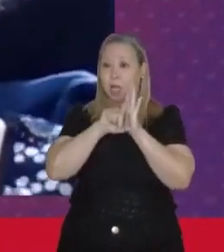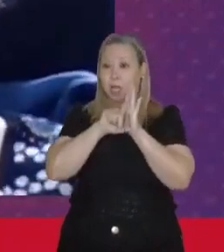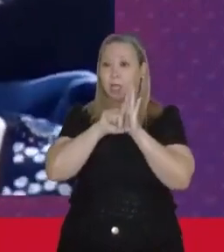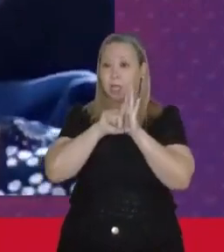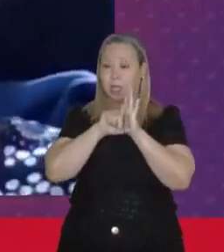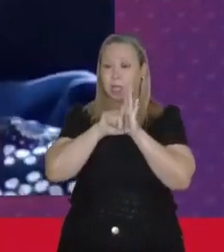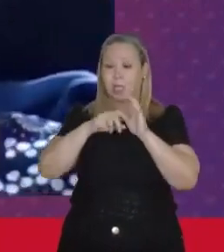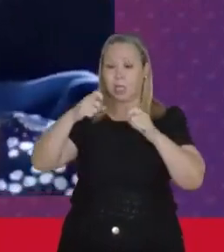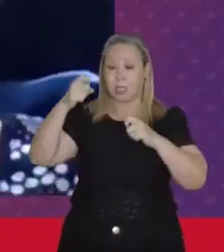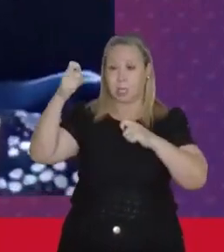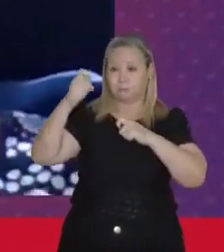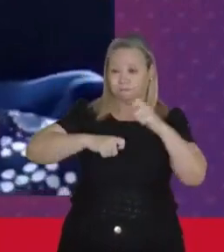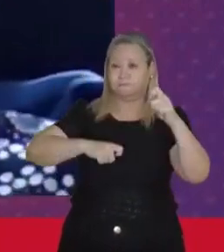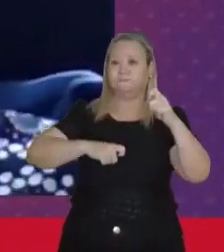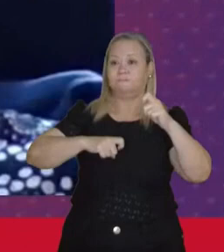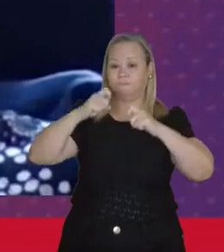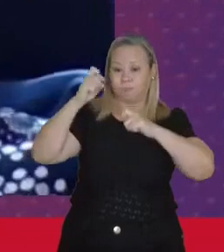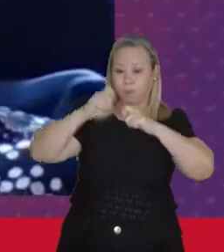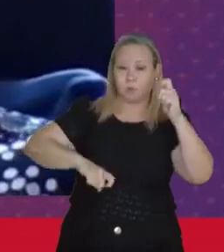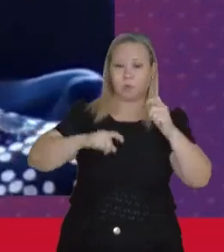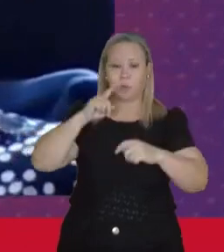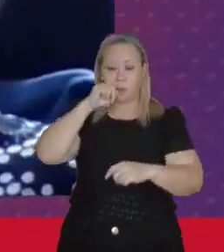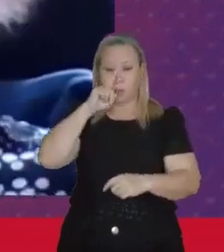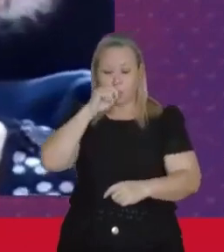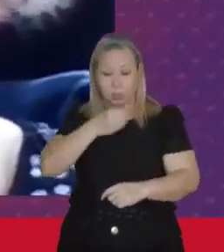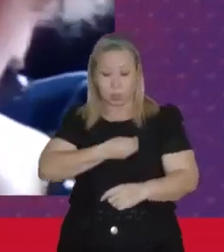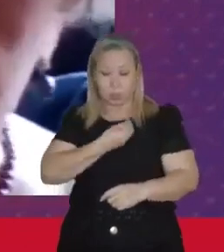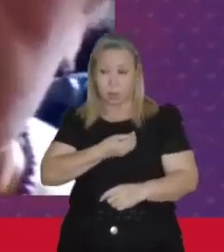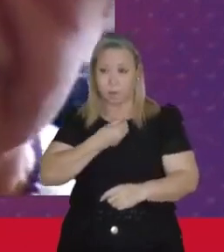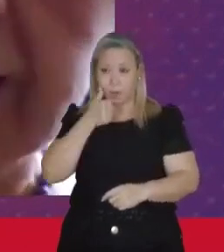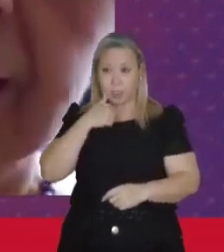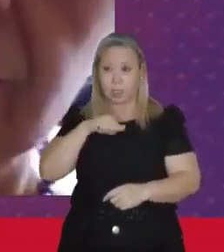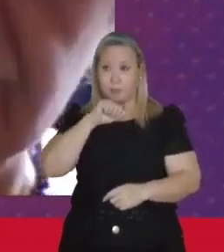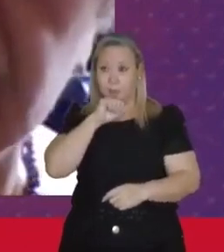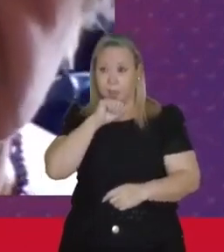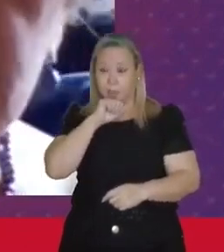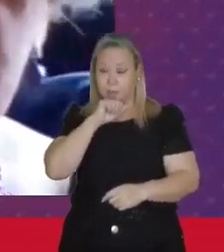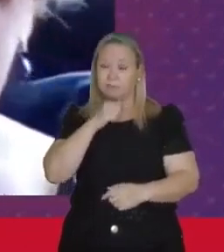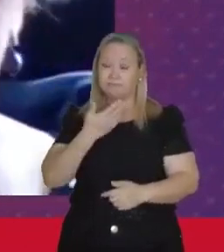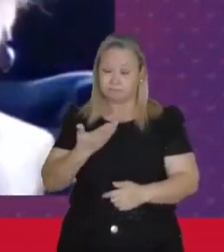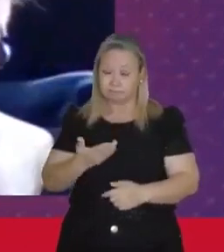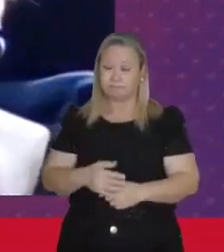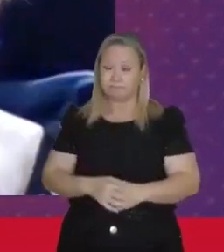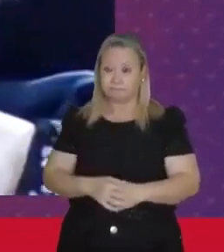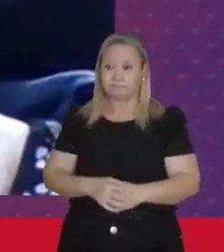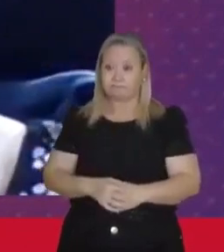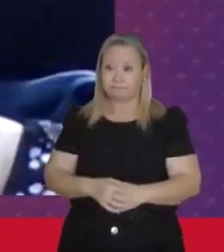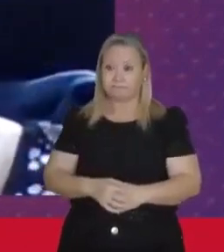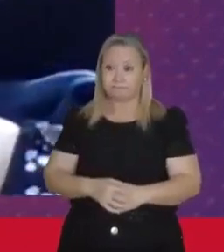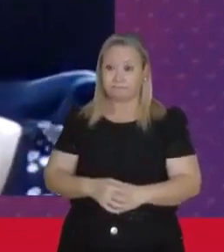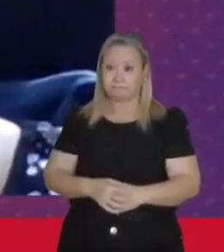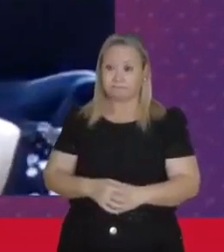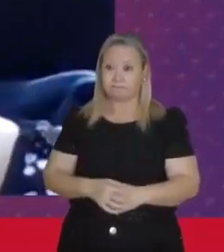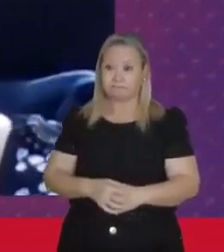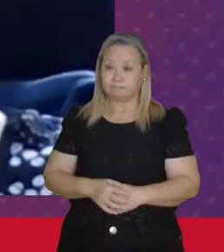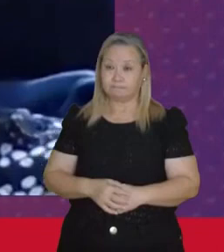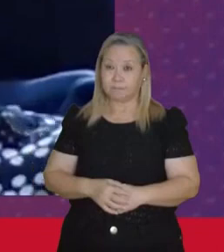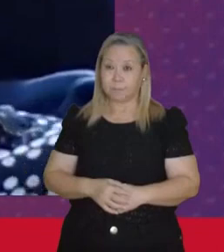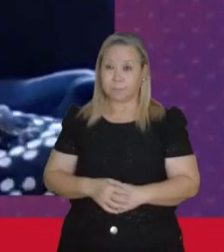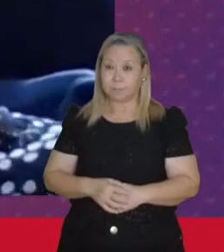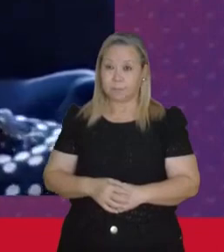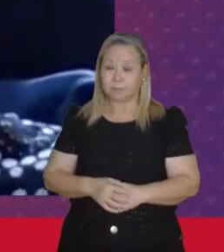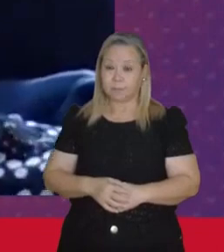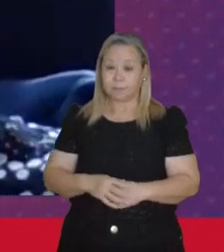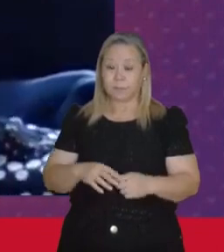que é estupro, risco de vida da mãe, chamado risco materno, e